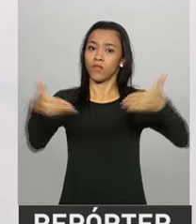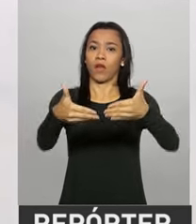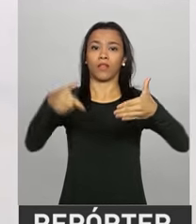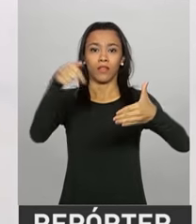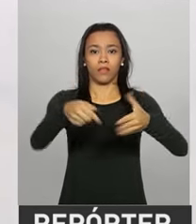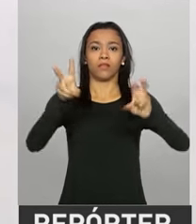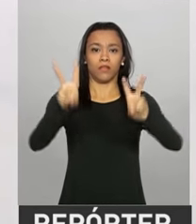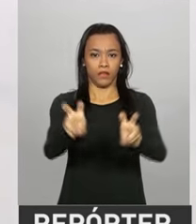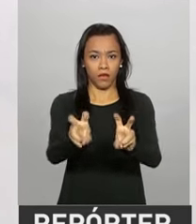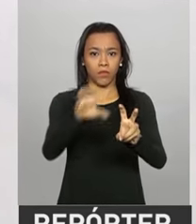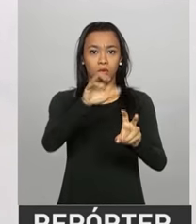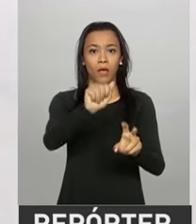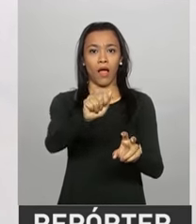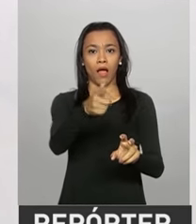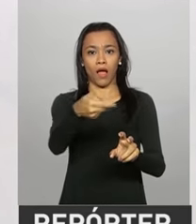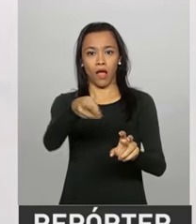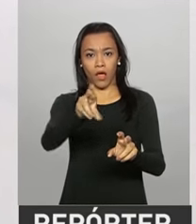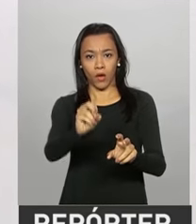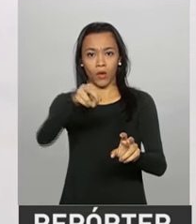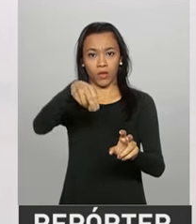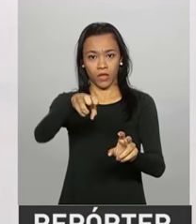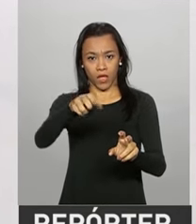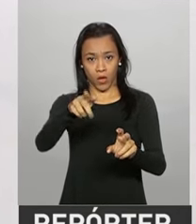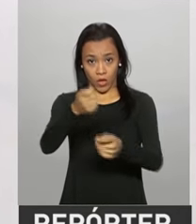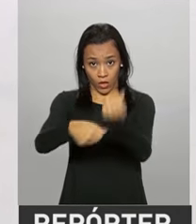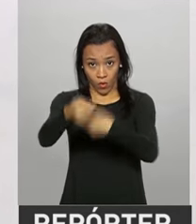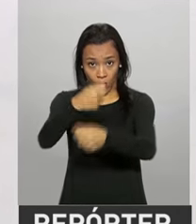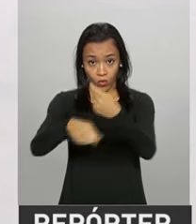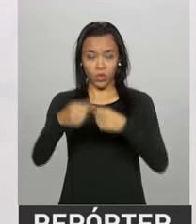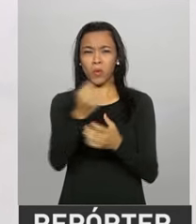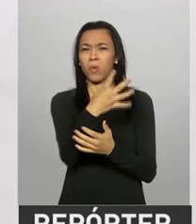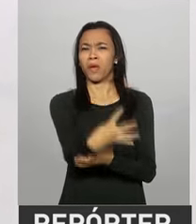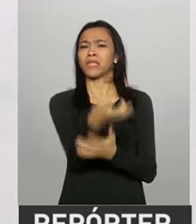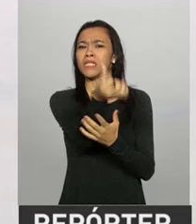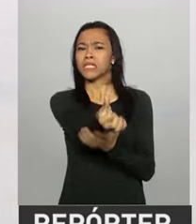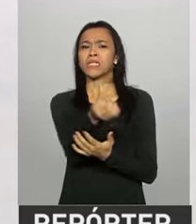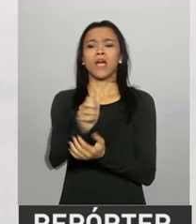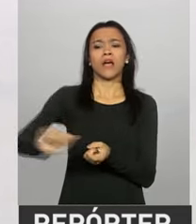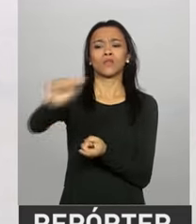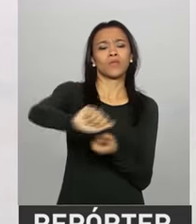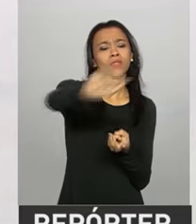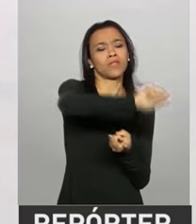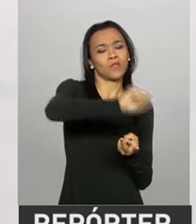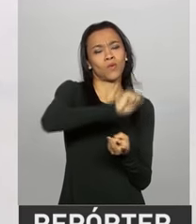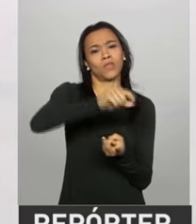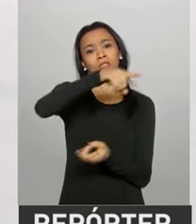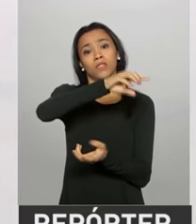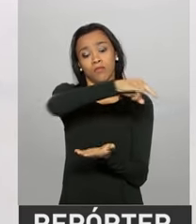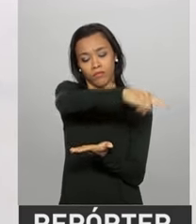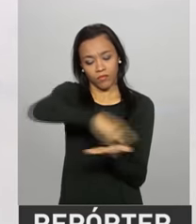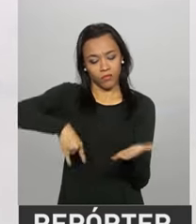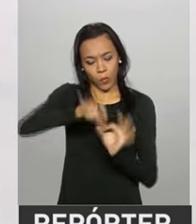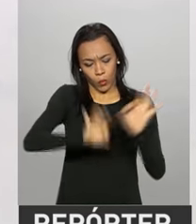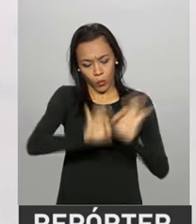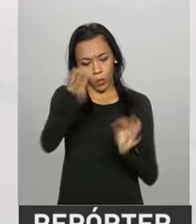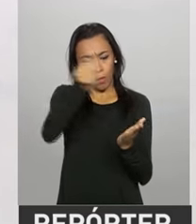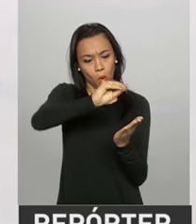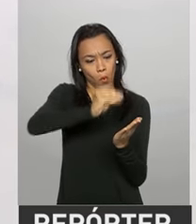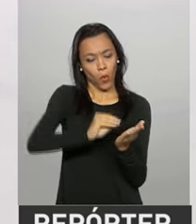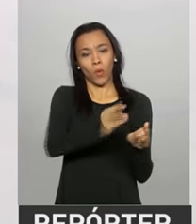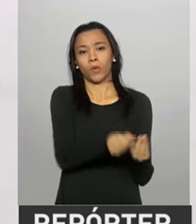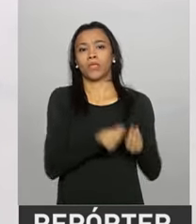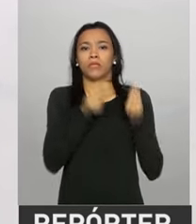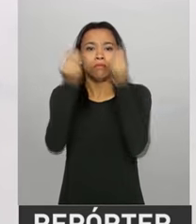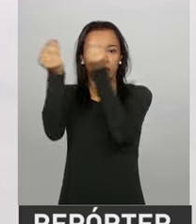agronegócio. Durante o evento, 46 associações ligadas ao agronegócio entregaram ao presidente Michel Temer um manifesto